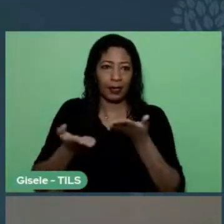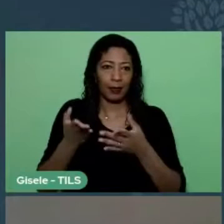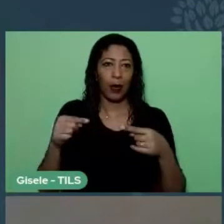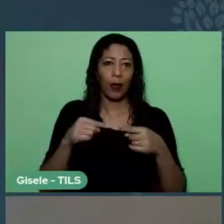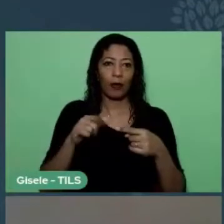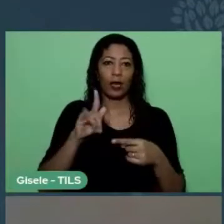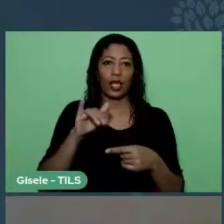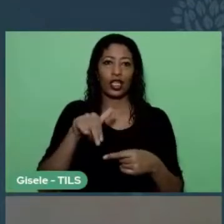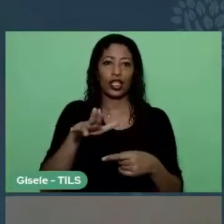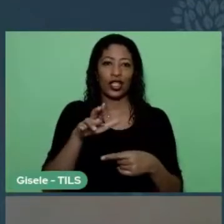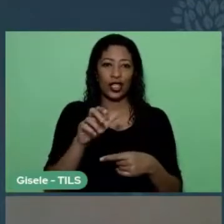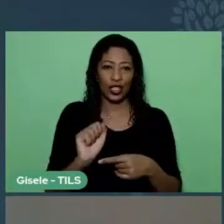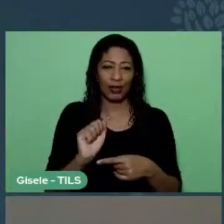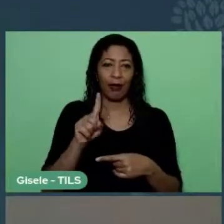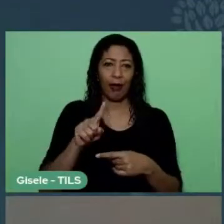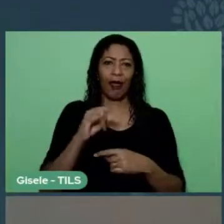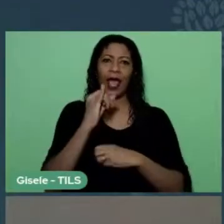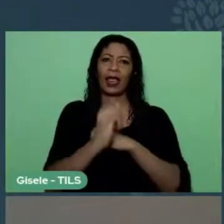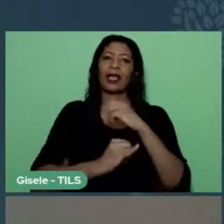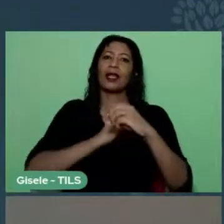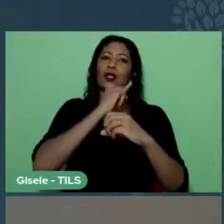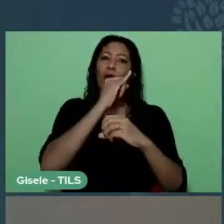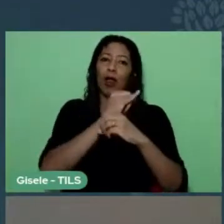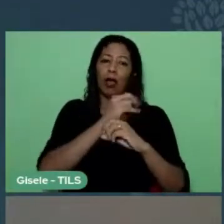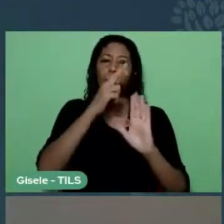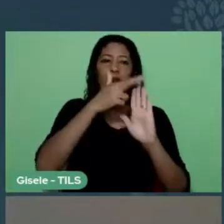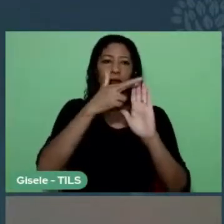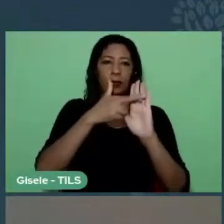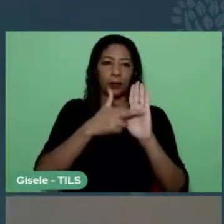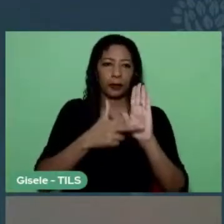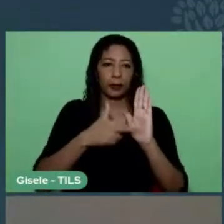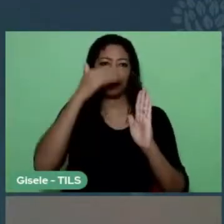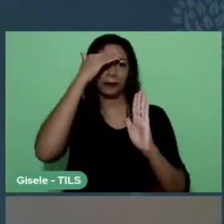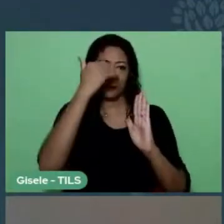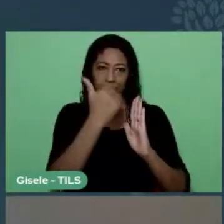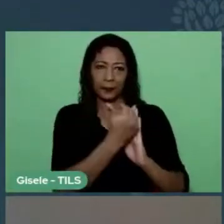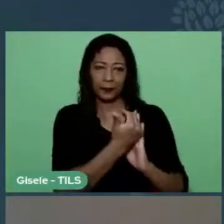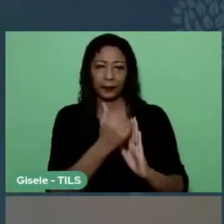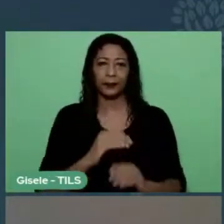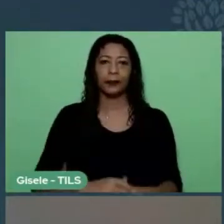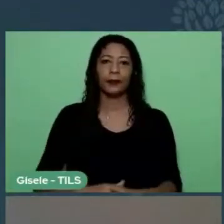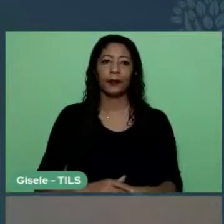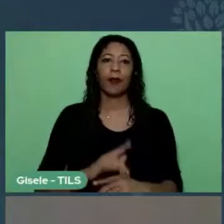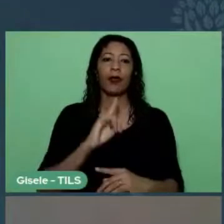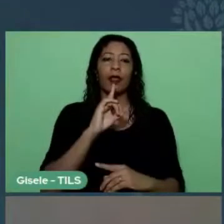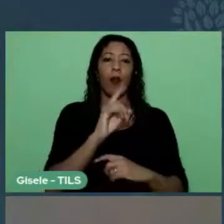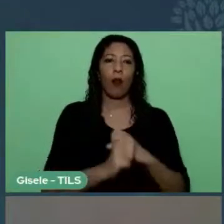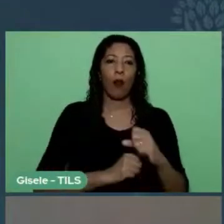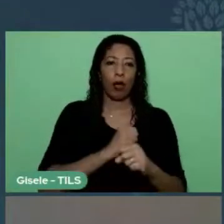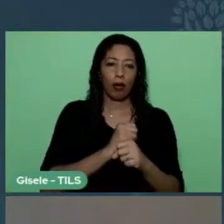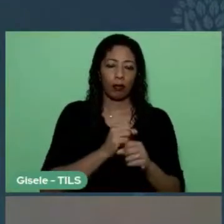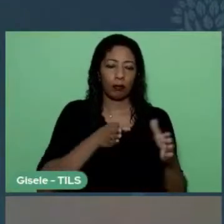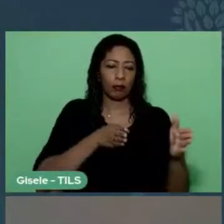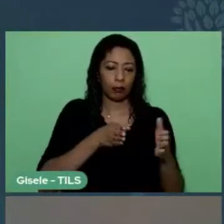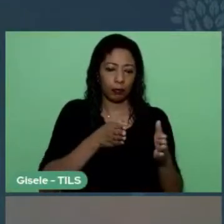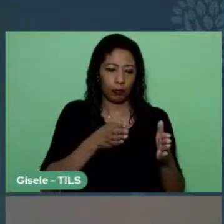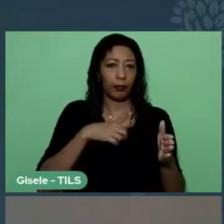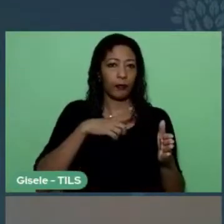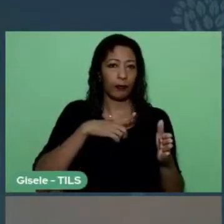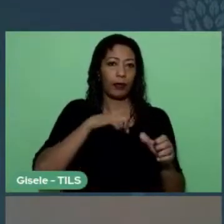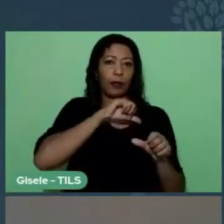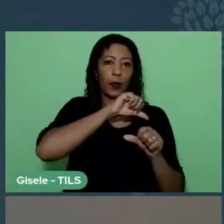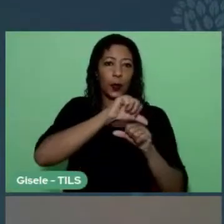diretriz internacional, onde todas as outras diretrizes se baseiam nela. Cada ano a gente tem algumas mudanças, e